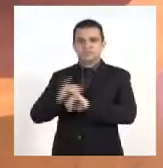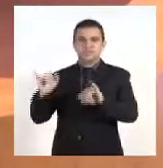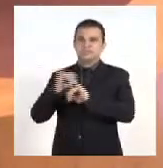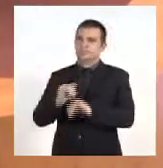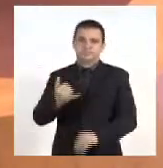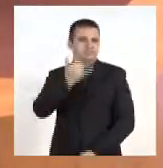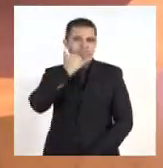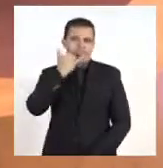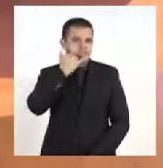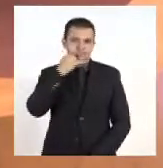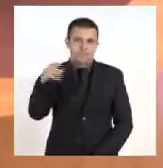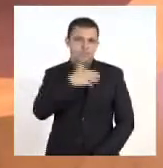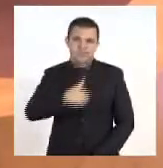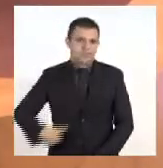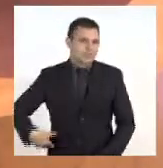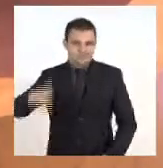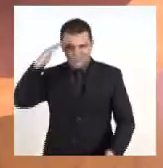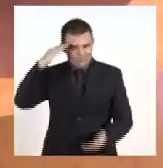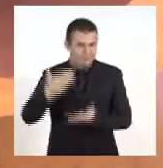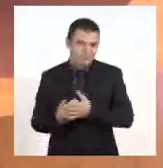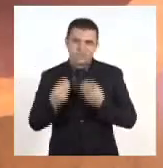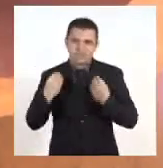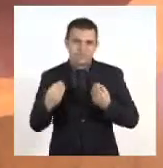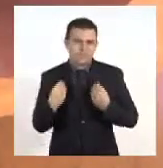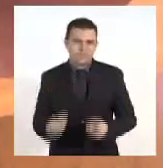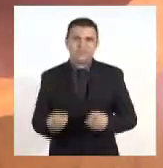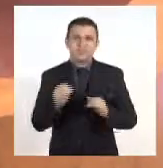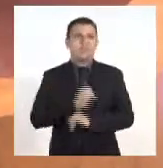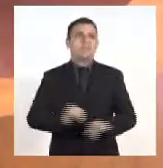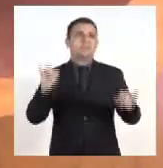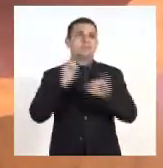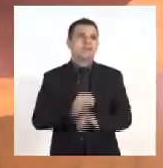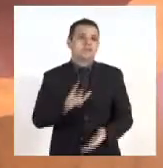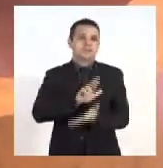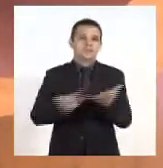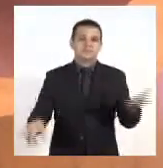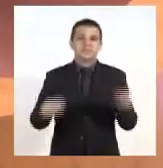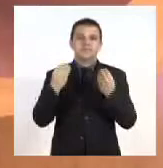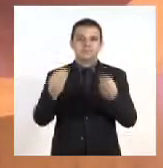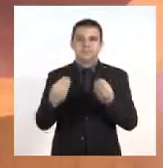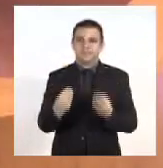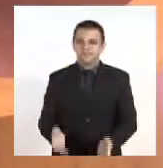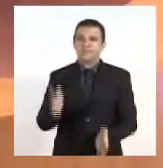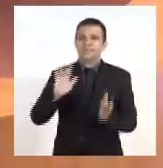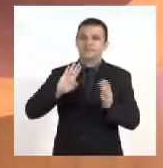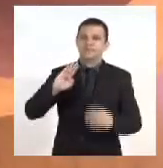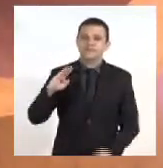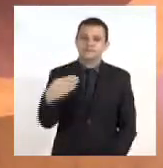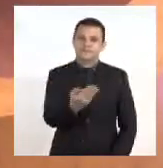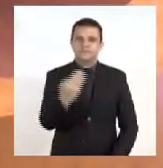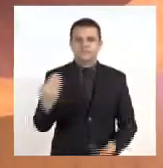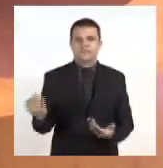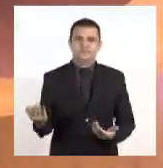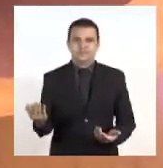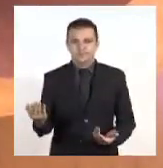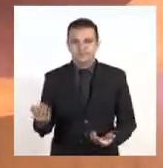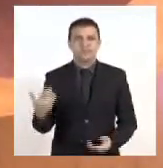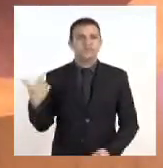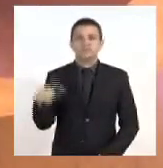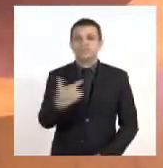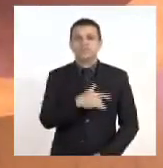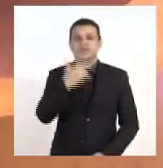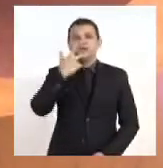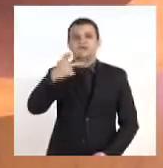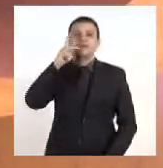nada. Emitir uma nota atrás da outra, uma mais ridícula do que a outra, uma mais fajuta do que a outra. Não sabem nem o que falam,